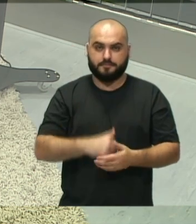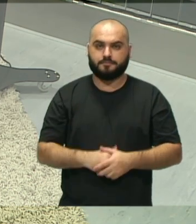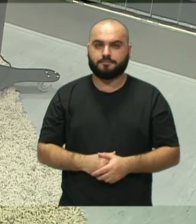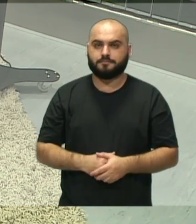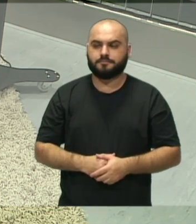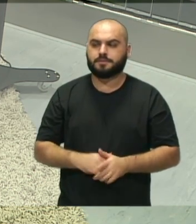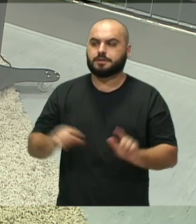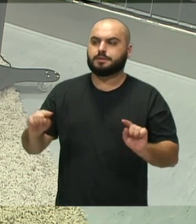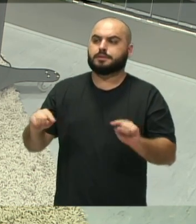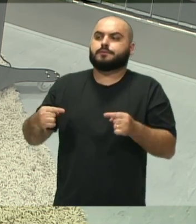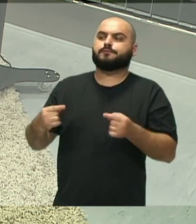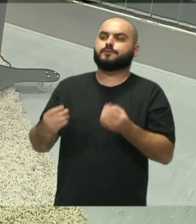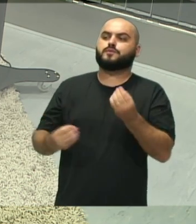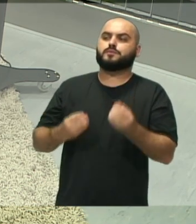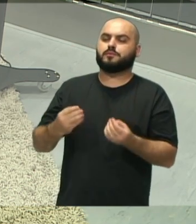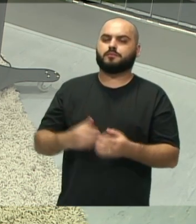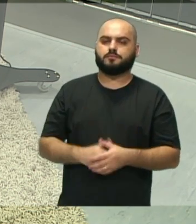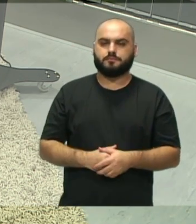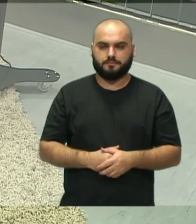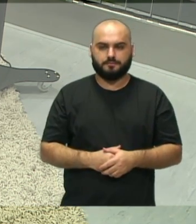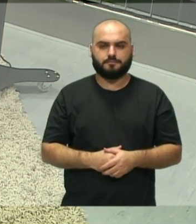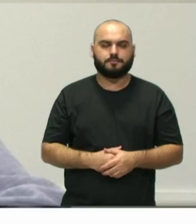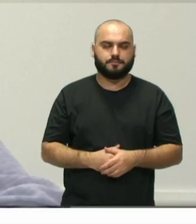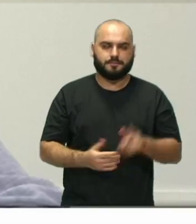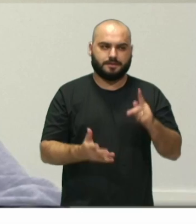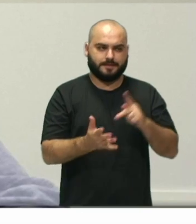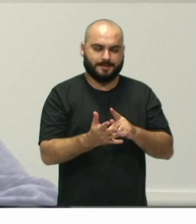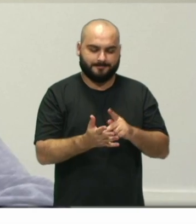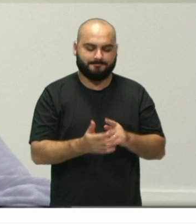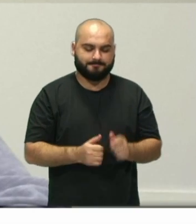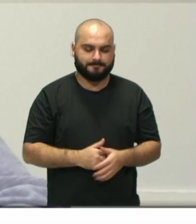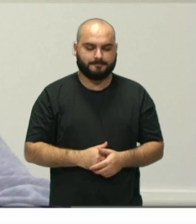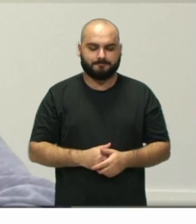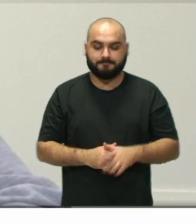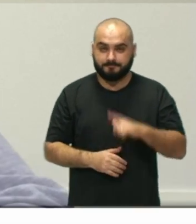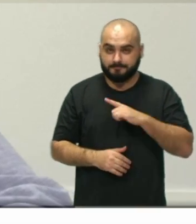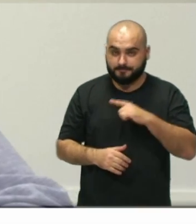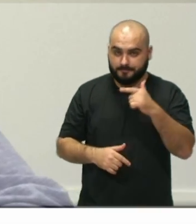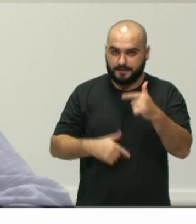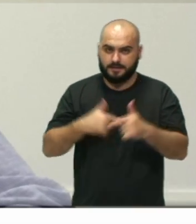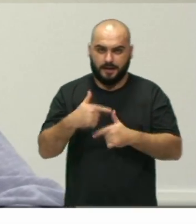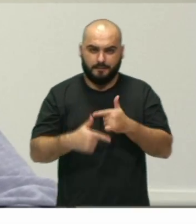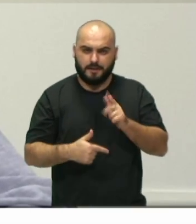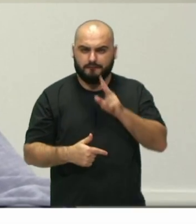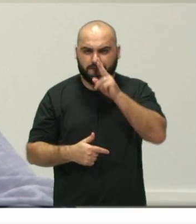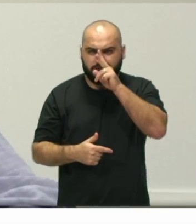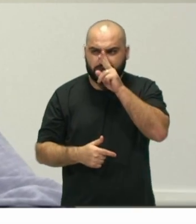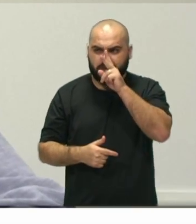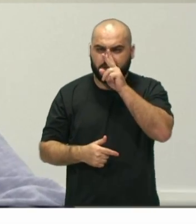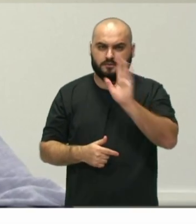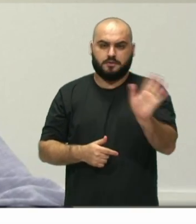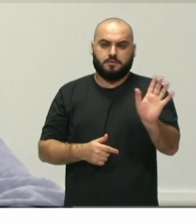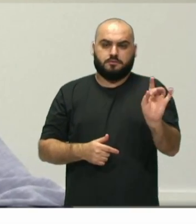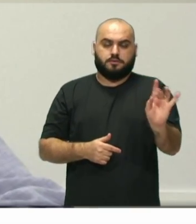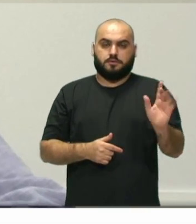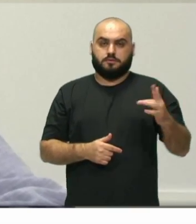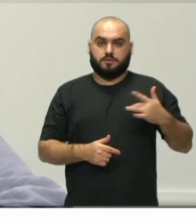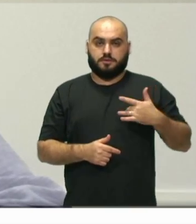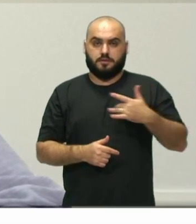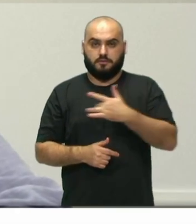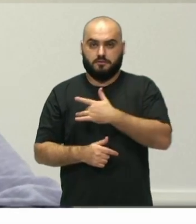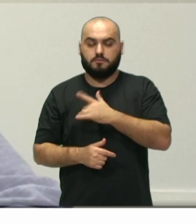esse desafio, vereador? É verdade, nós temos uma demanda muito grande, né? Não no sistema único de saúde, mas também na questão privada,